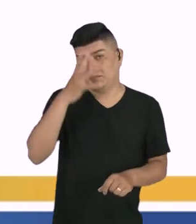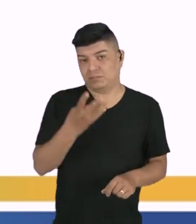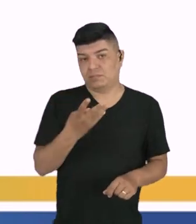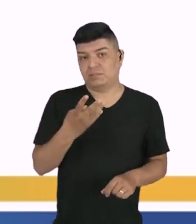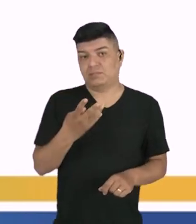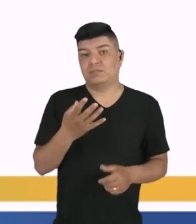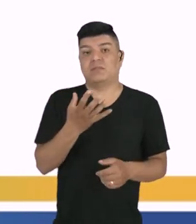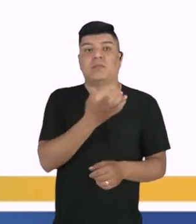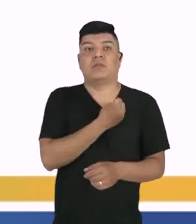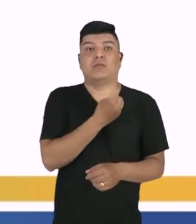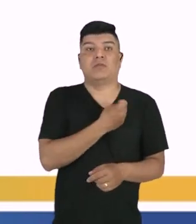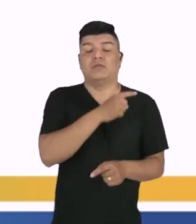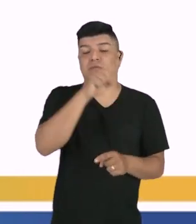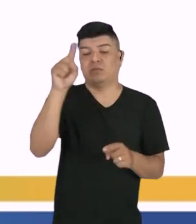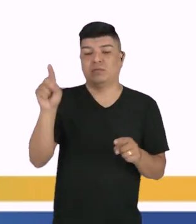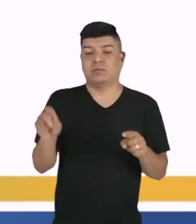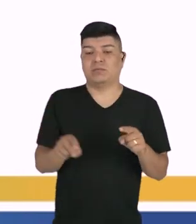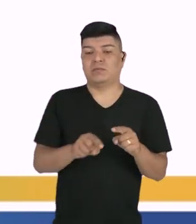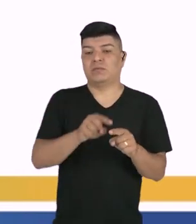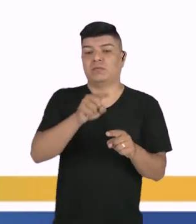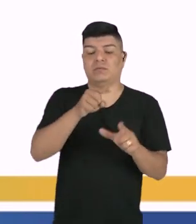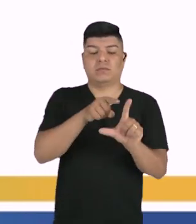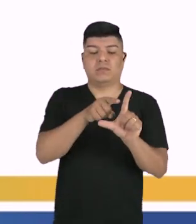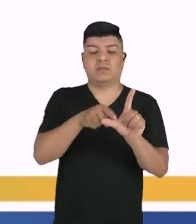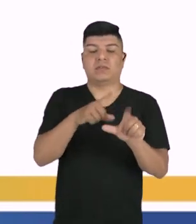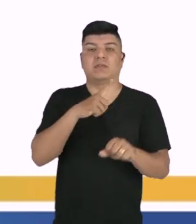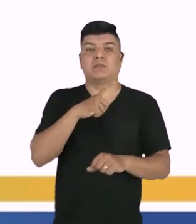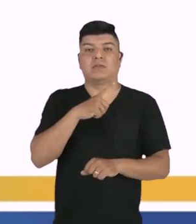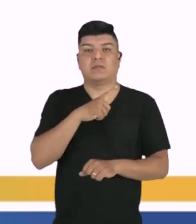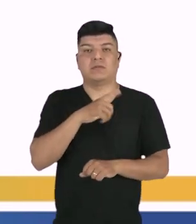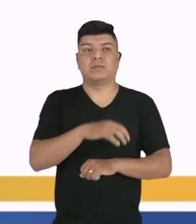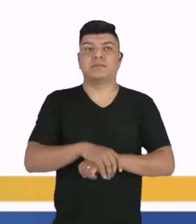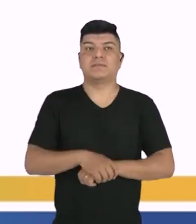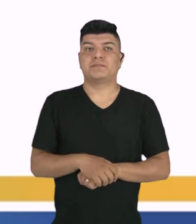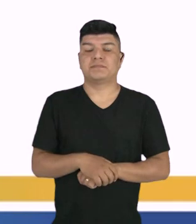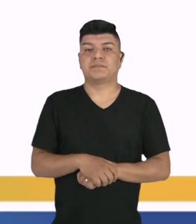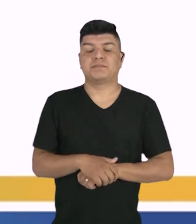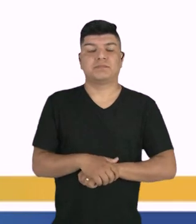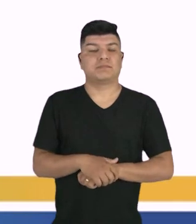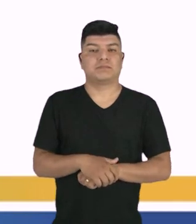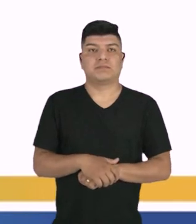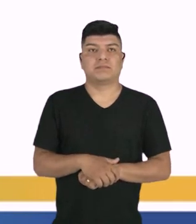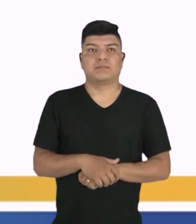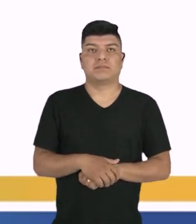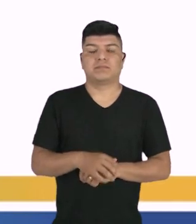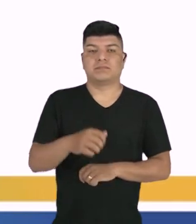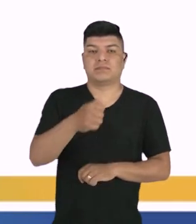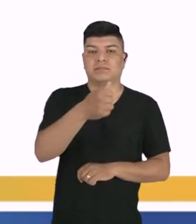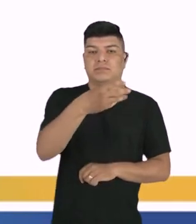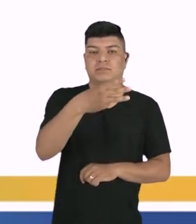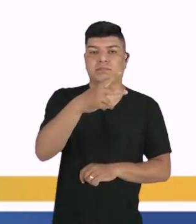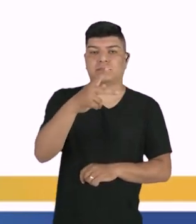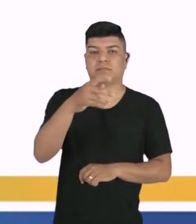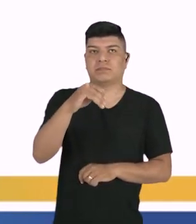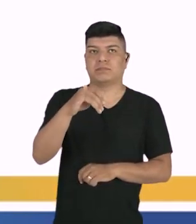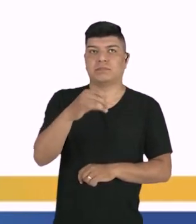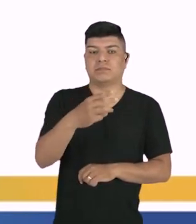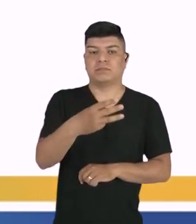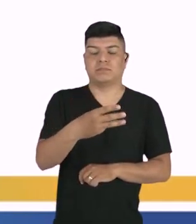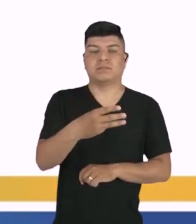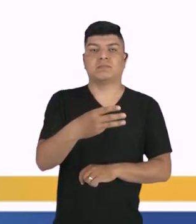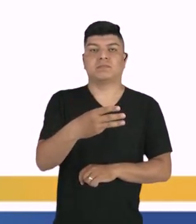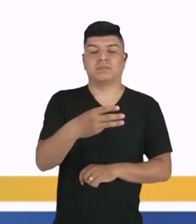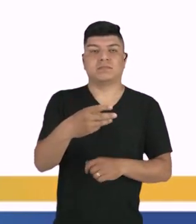de voltas que esse ângulo possui, né? Vamos lá, né? 13π sobre